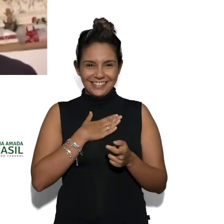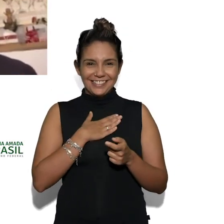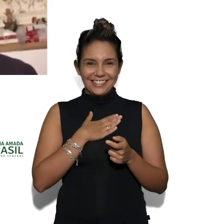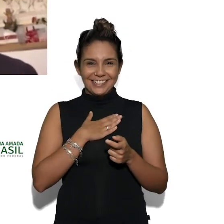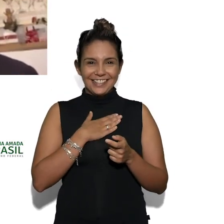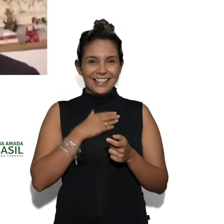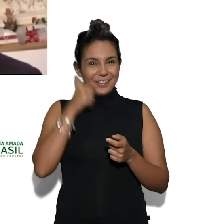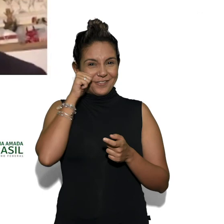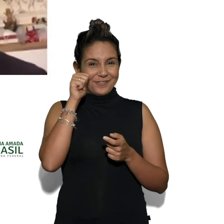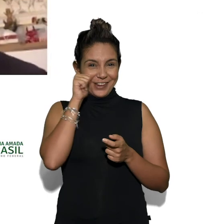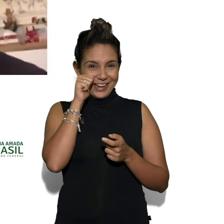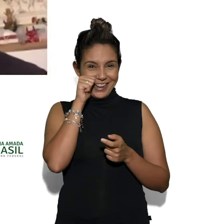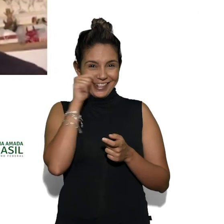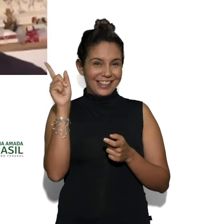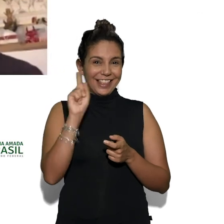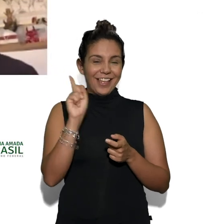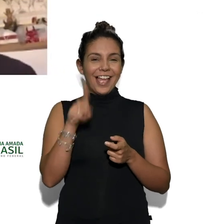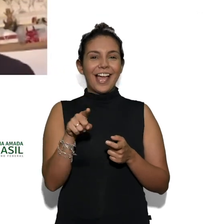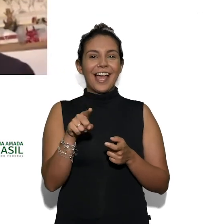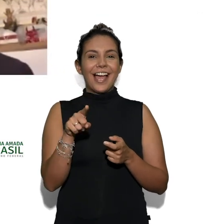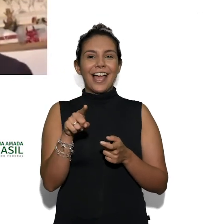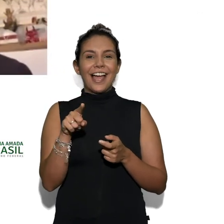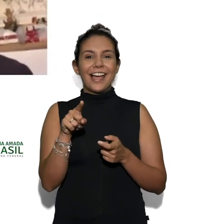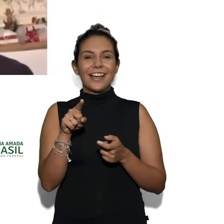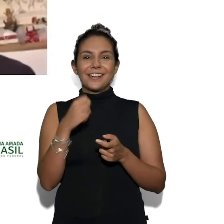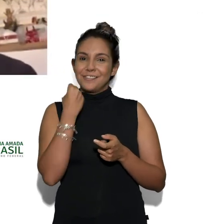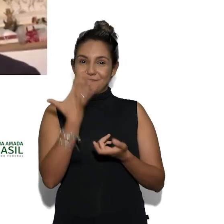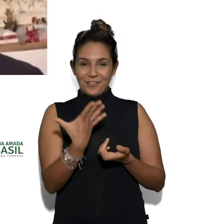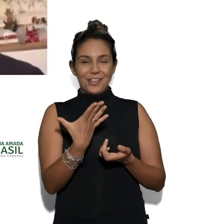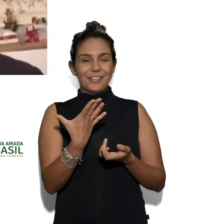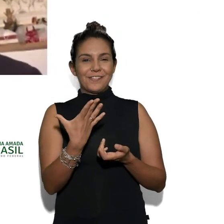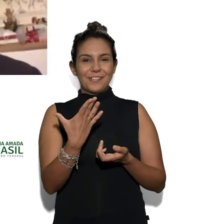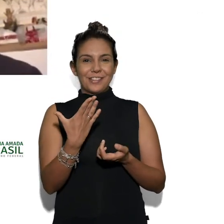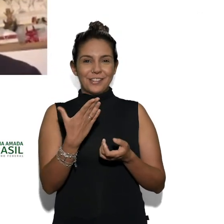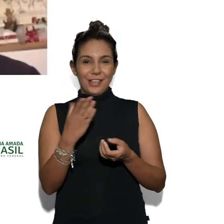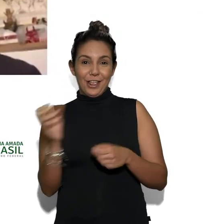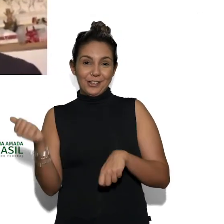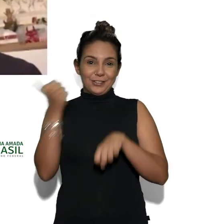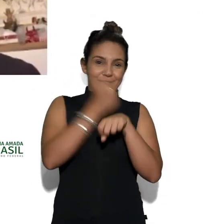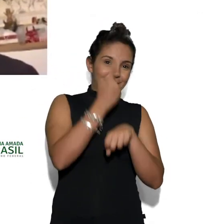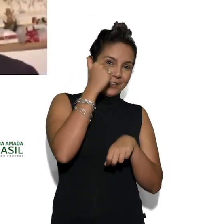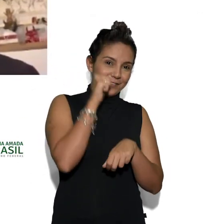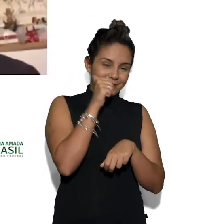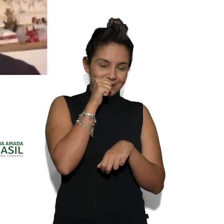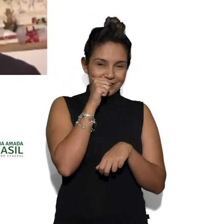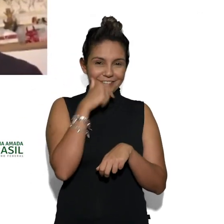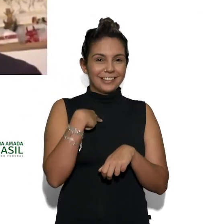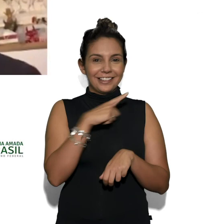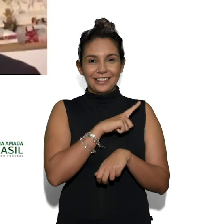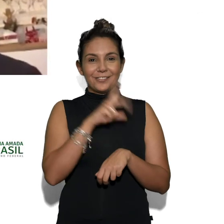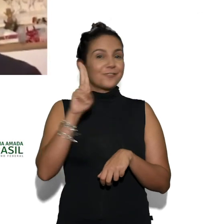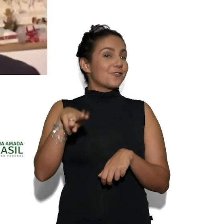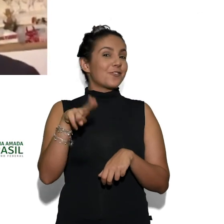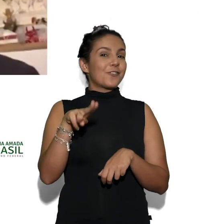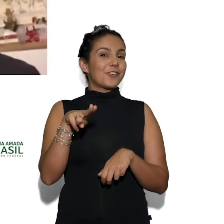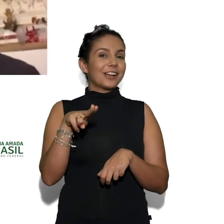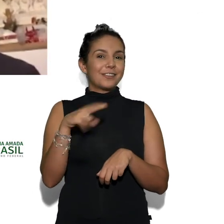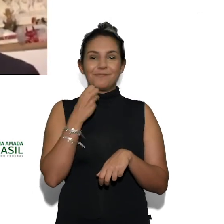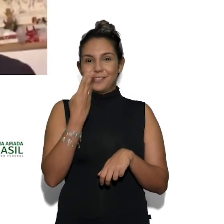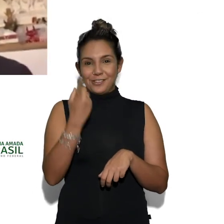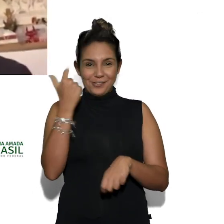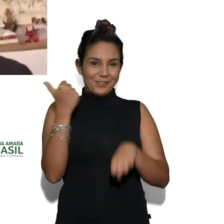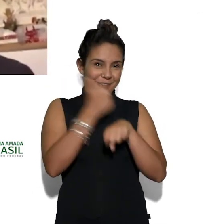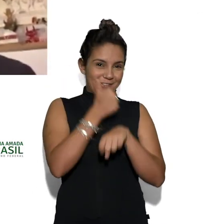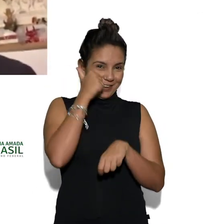dimensão feminina não é o bastante para substituir uma mulher, e eu temo que nunca seja o bastante